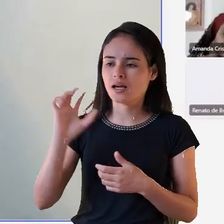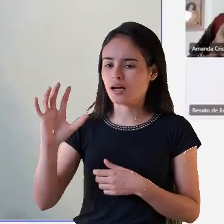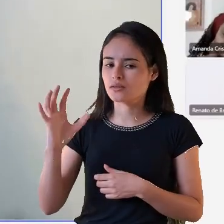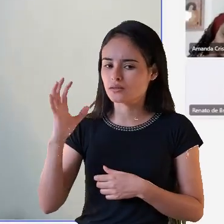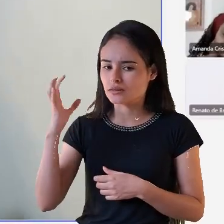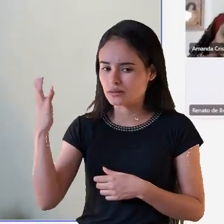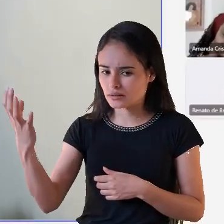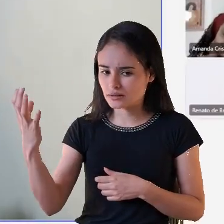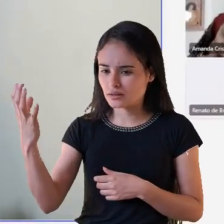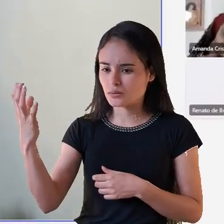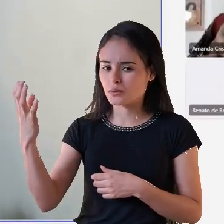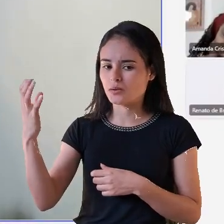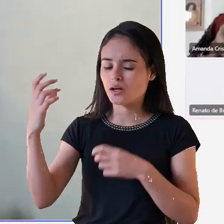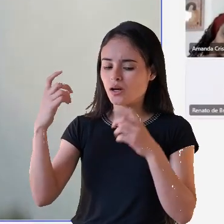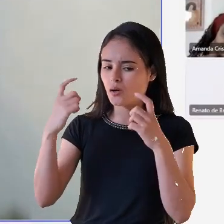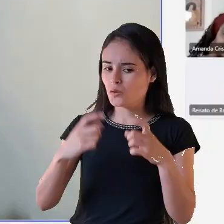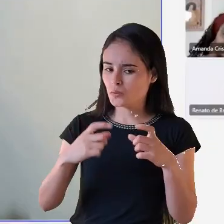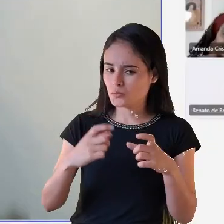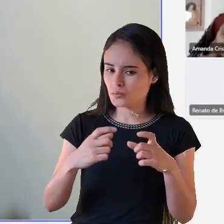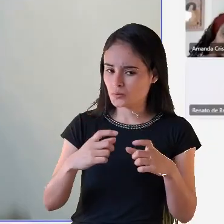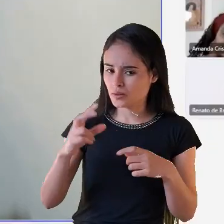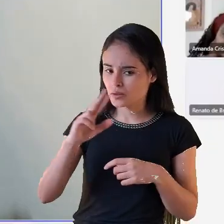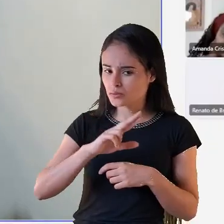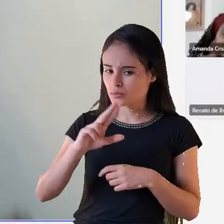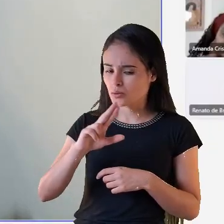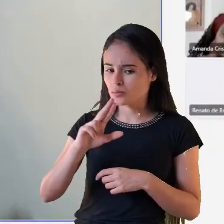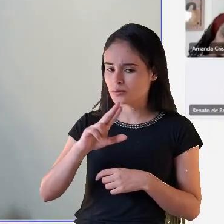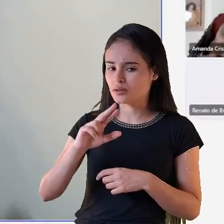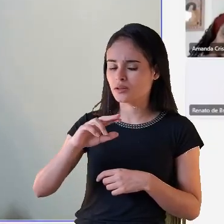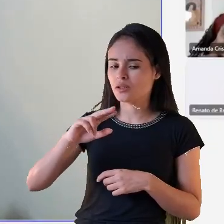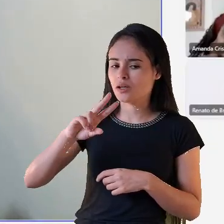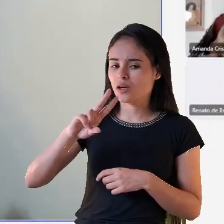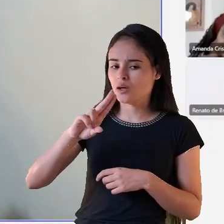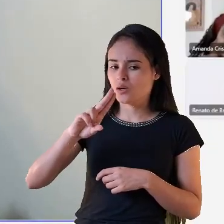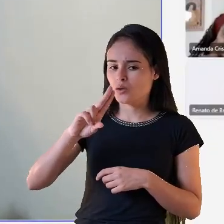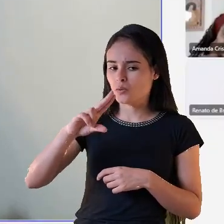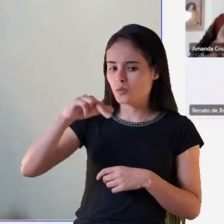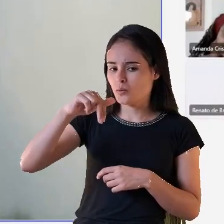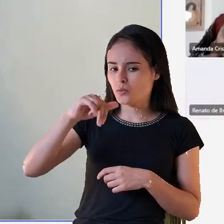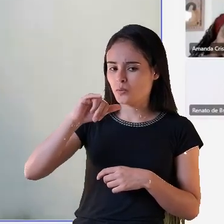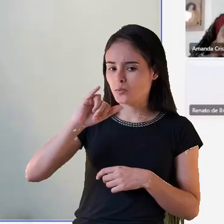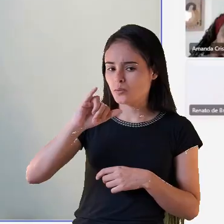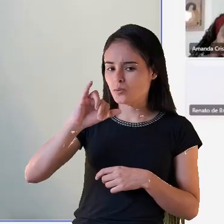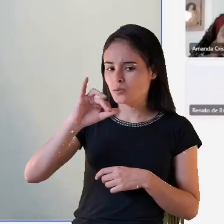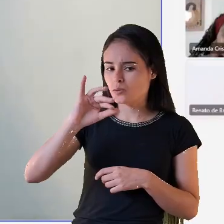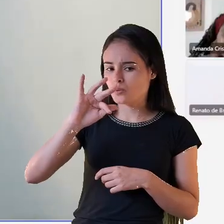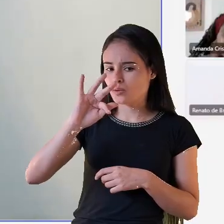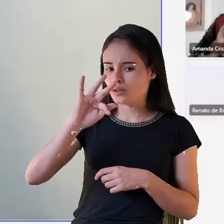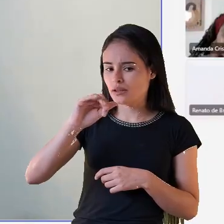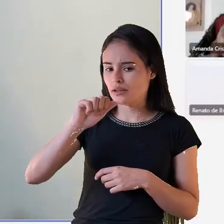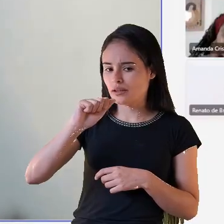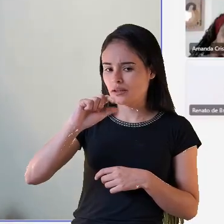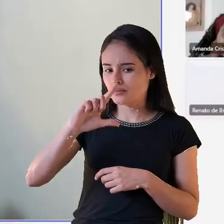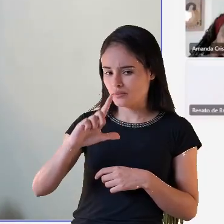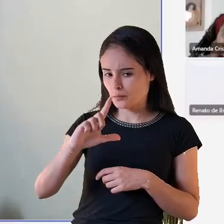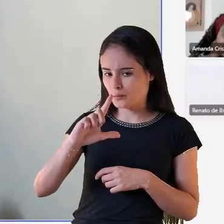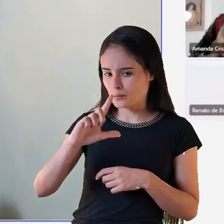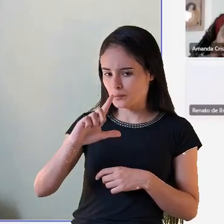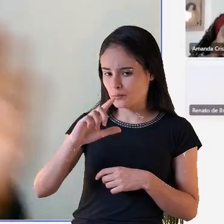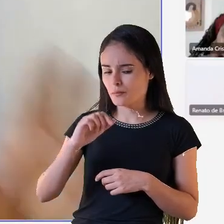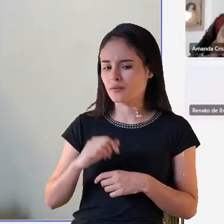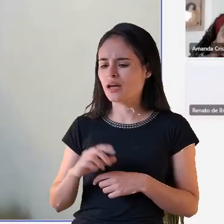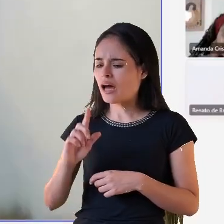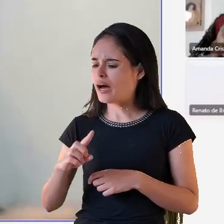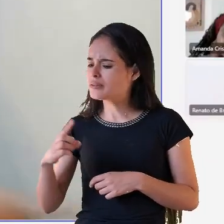Federal de Alfenas, Campus Varginha. Na quarta-feira, a feira foi em parceria com a Associação Margaridas de Três